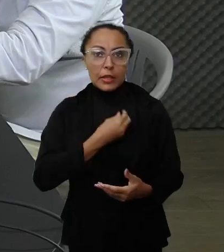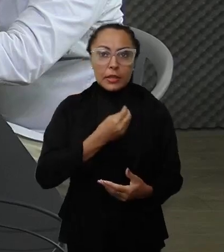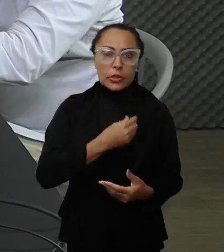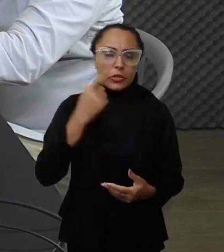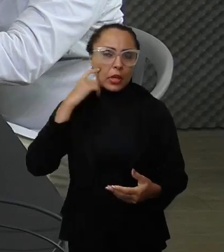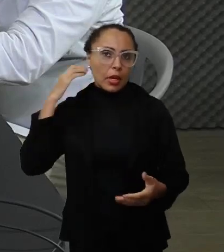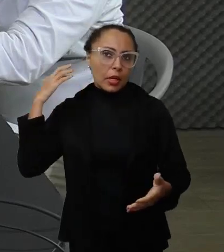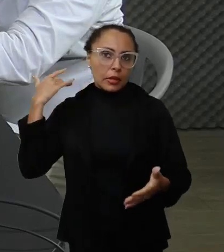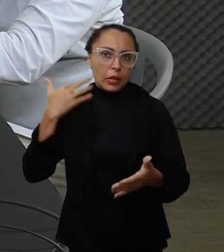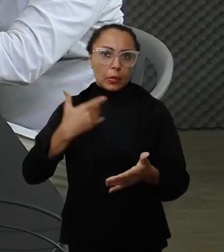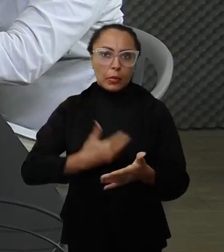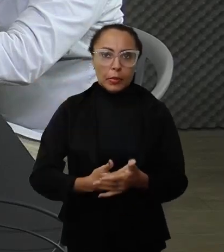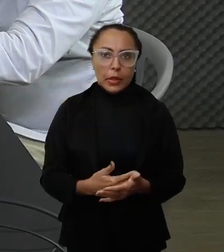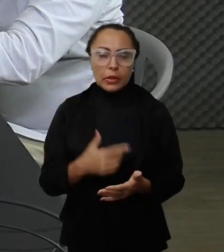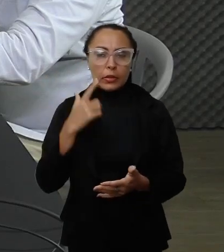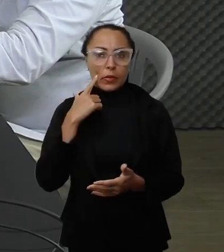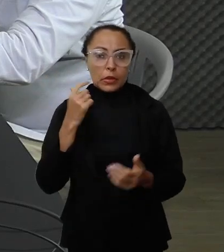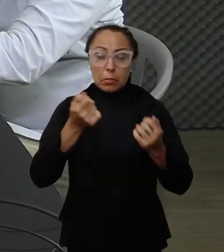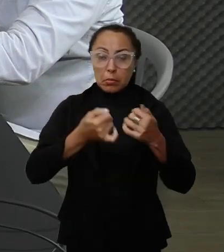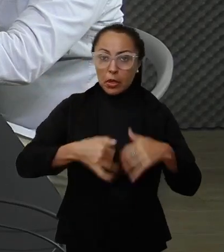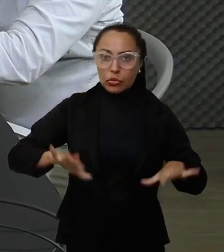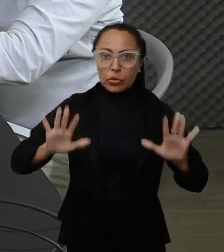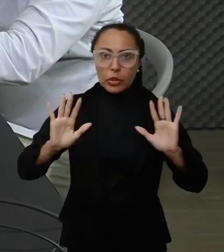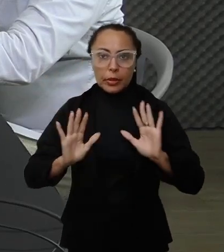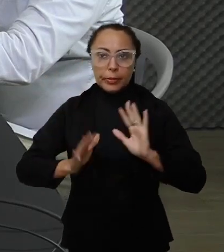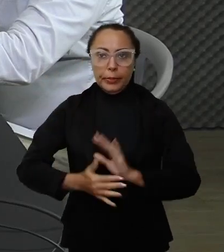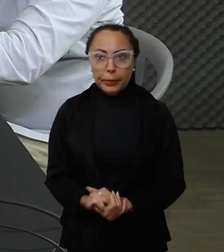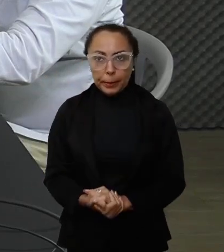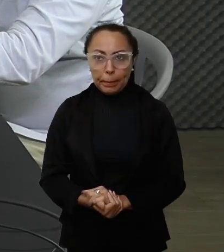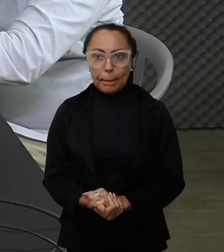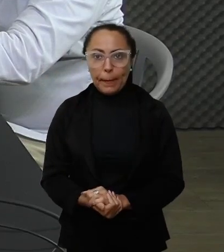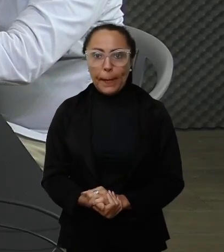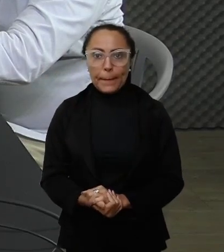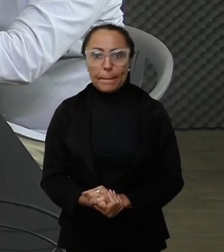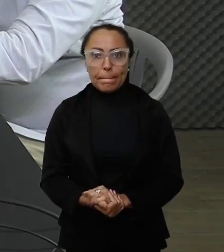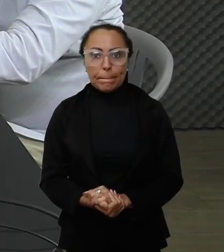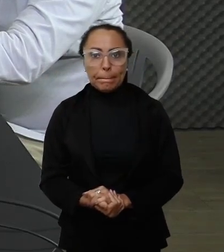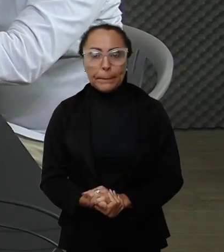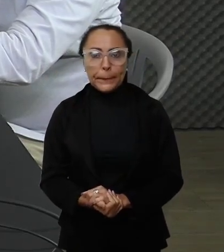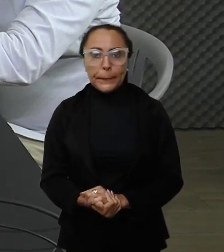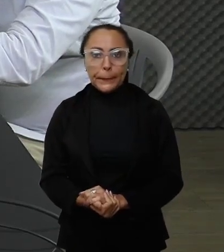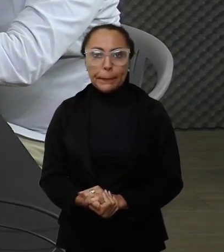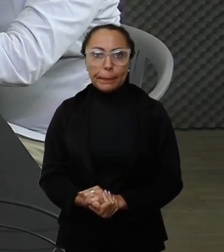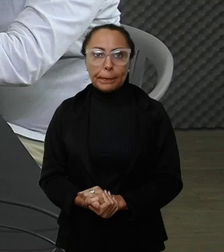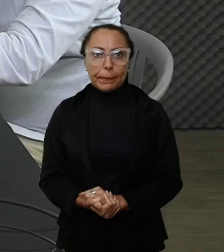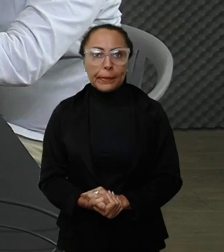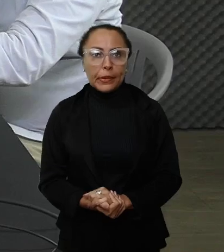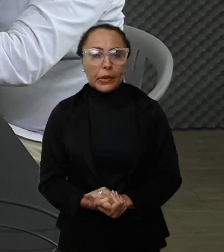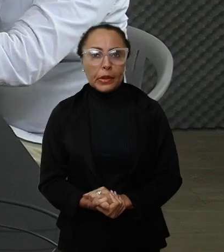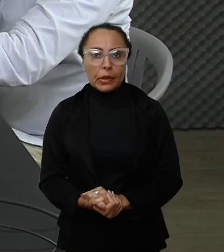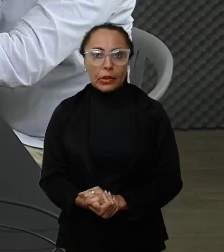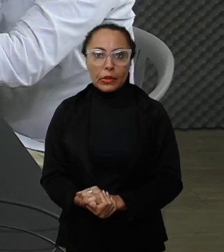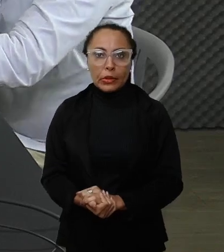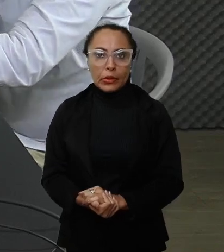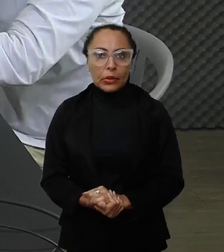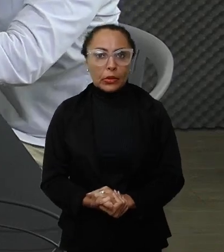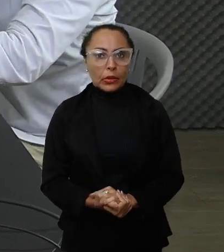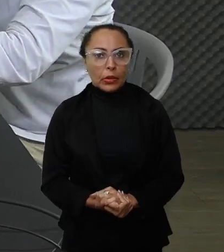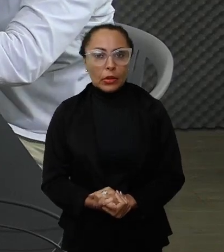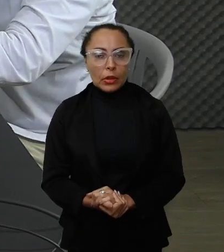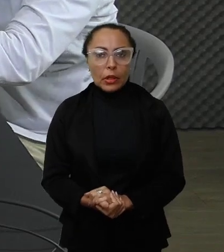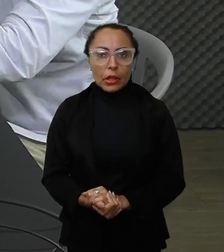que você não prejudica o outro, de qualquer Ou forma. os outros, porque Ou o os- dano da fake news ele chega a ser um isso.